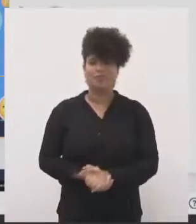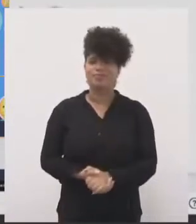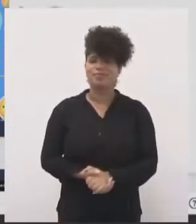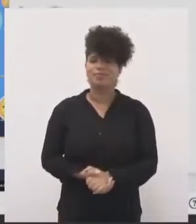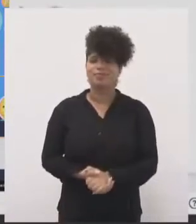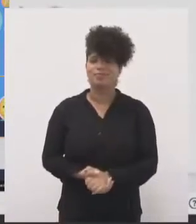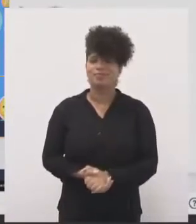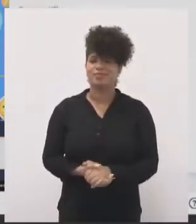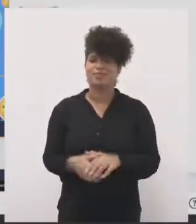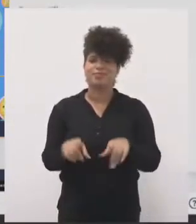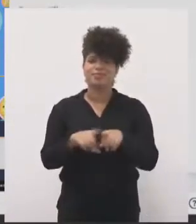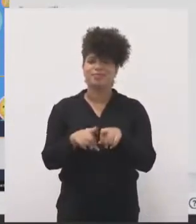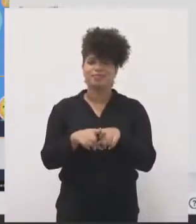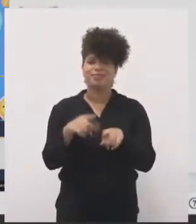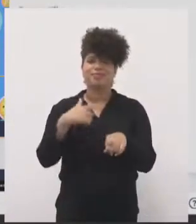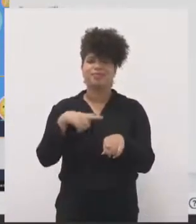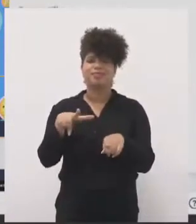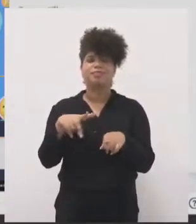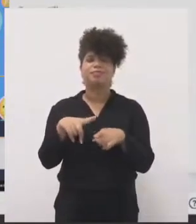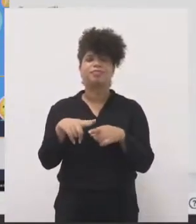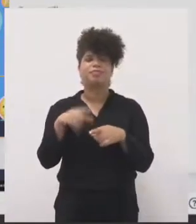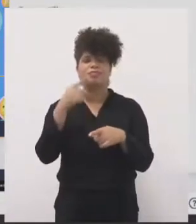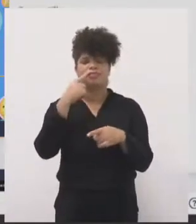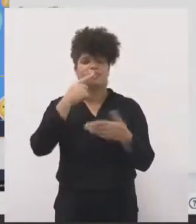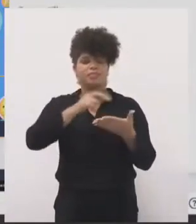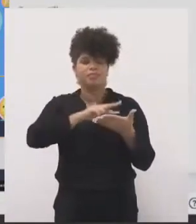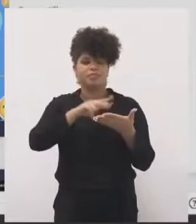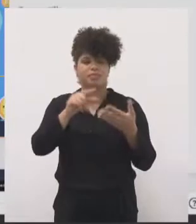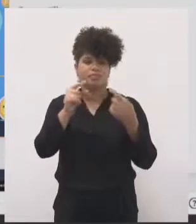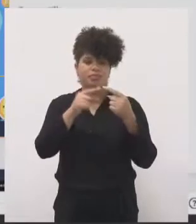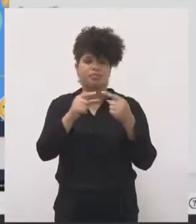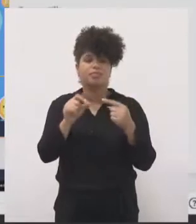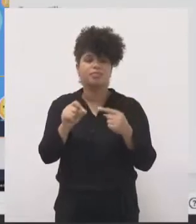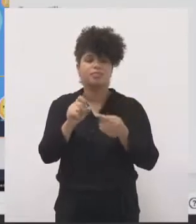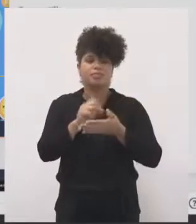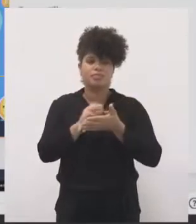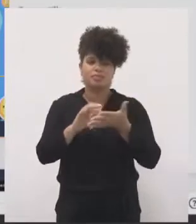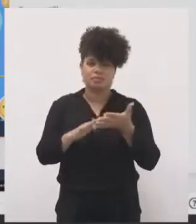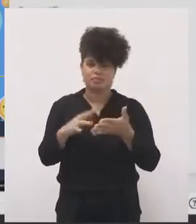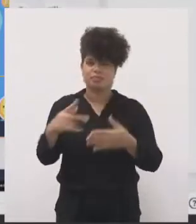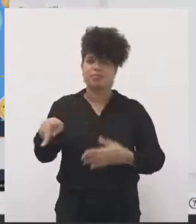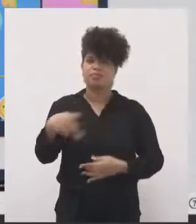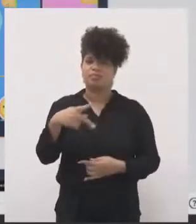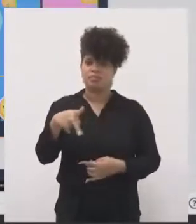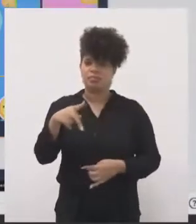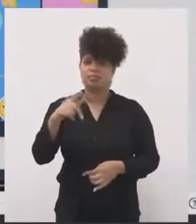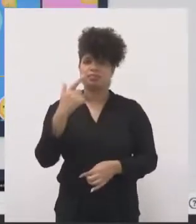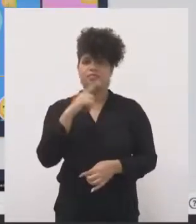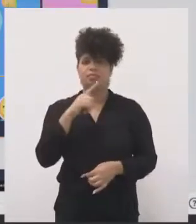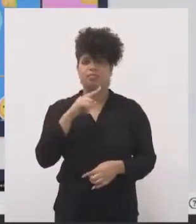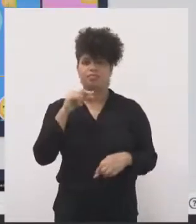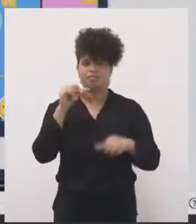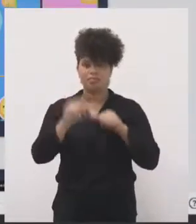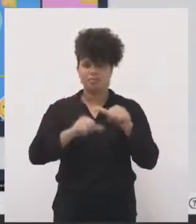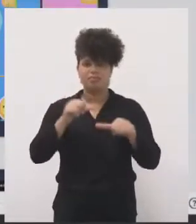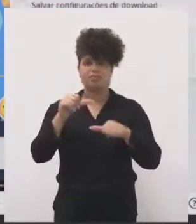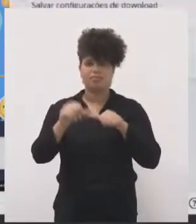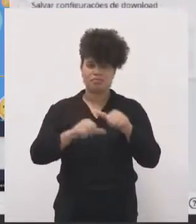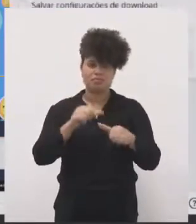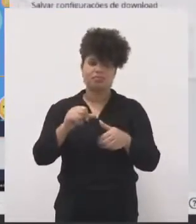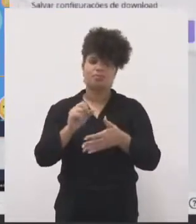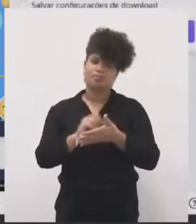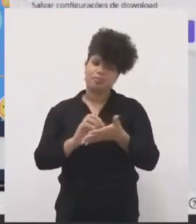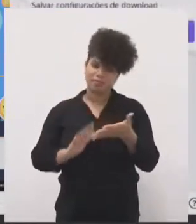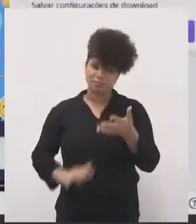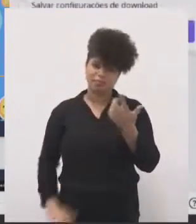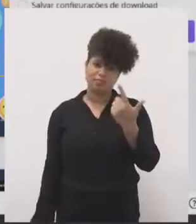E tem também aquela funcionalidade que eu comentei com vocês de tarefa, que o professor pode, de repente, transformar isso aqui numa tarefa